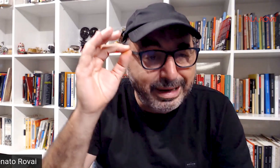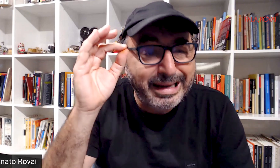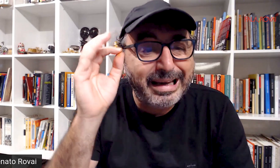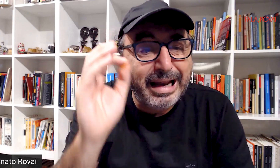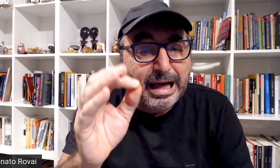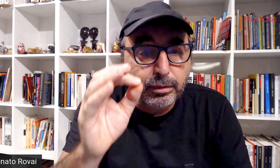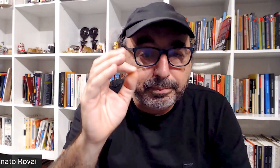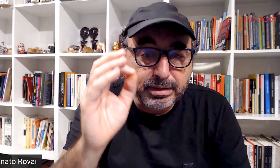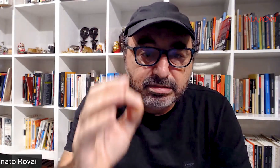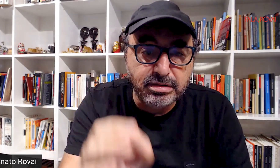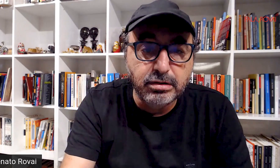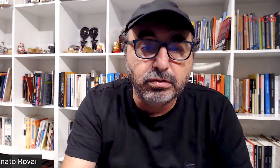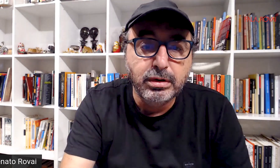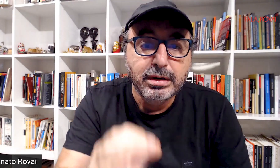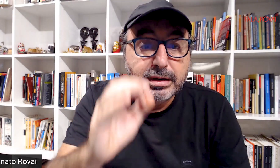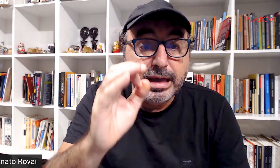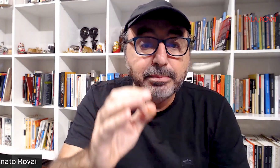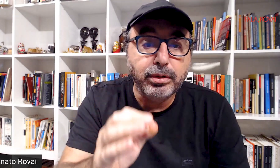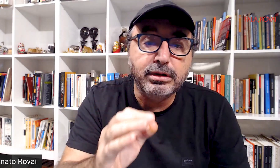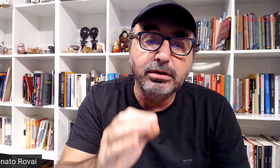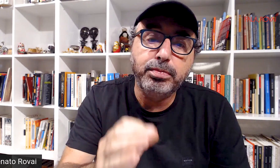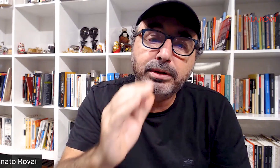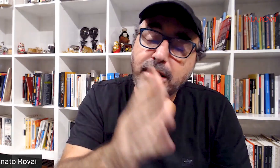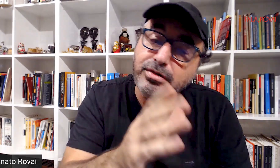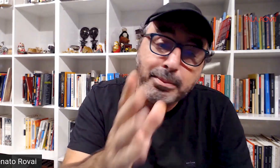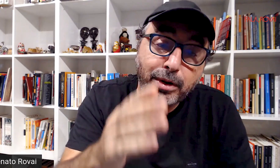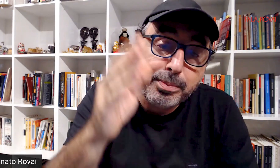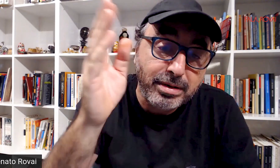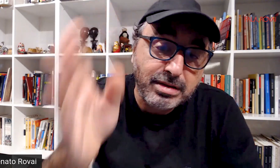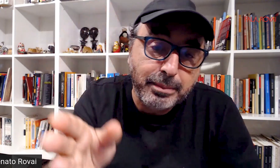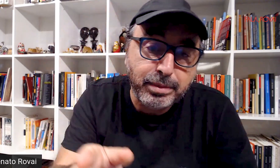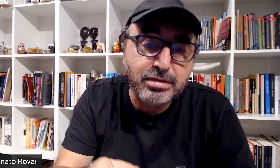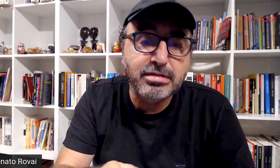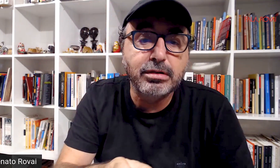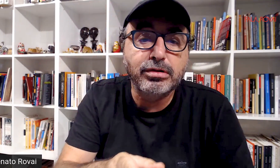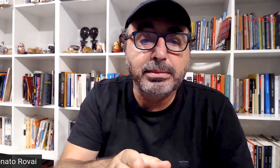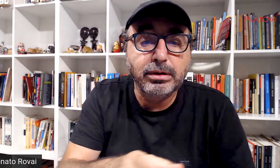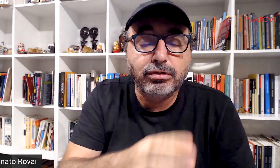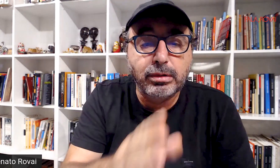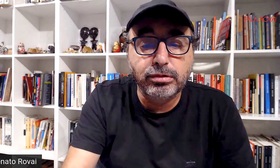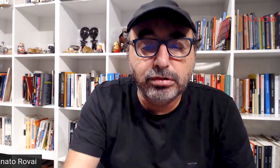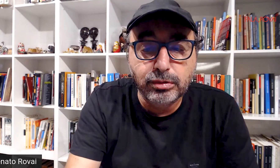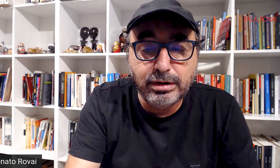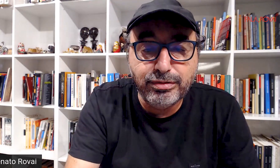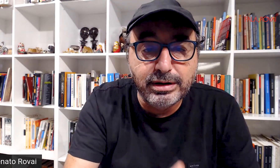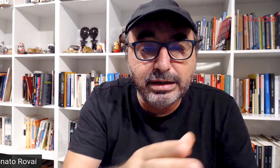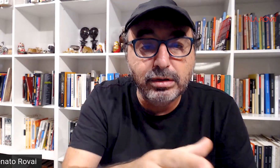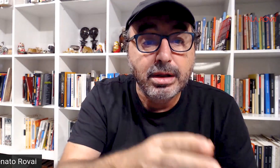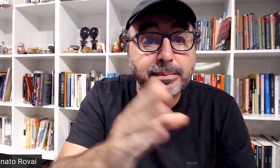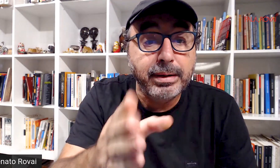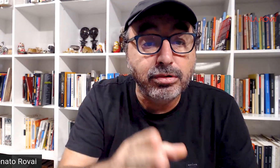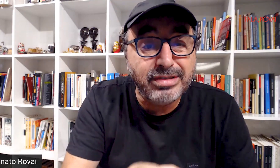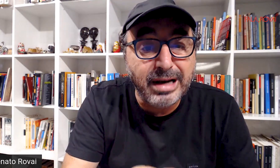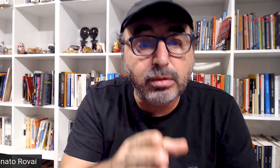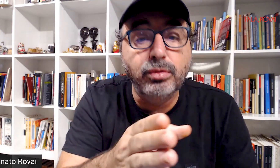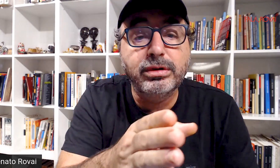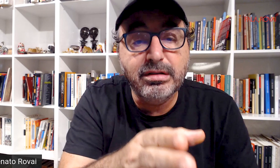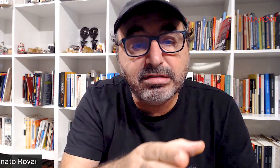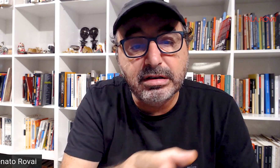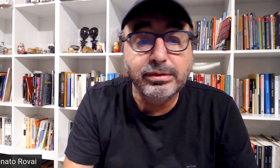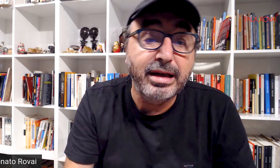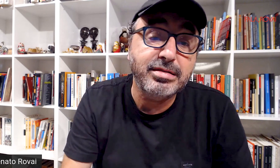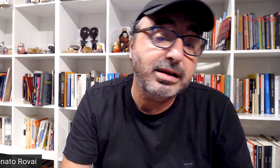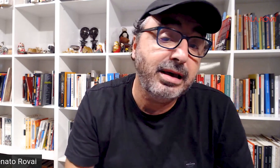vejo um vídeo vídeo é claro preciso é importante porque você pode passar para se seus amigos que continuam defendendo para